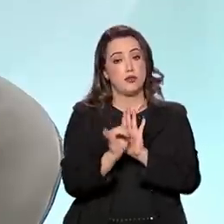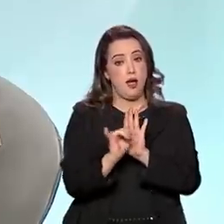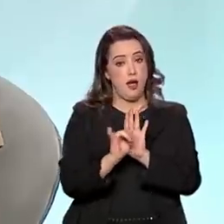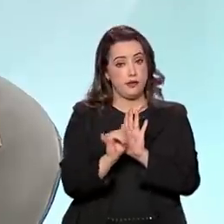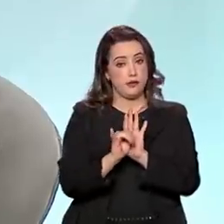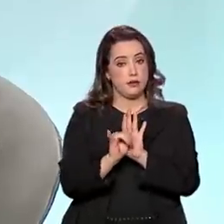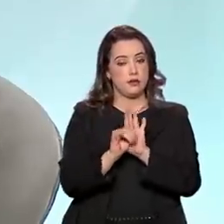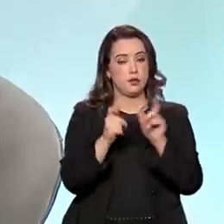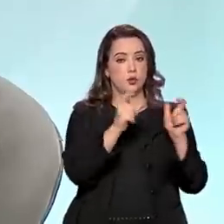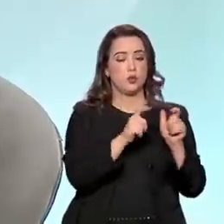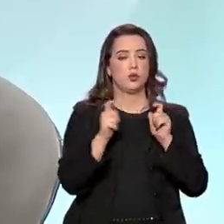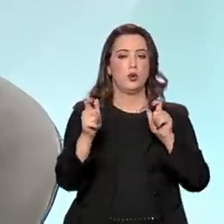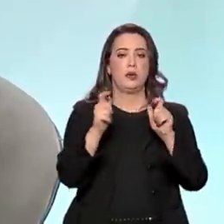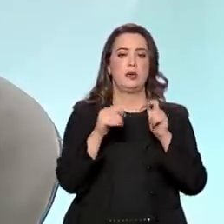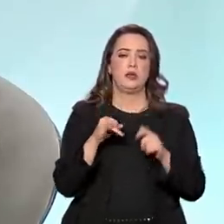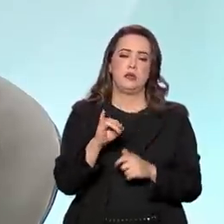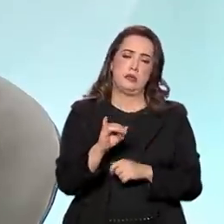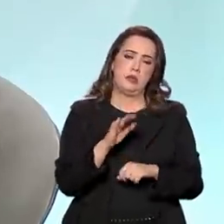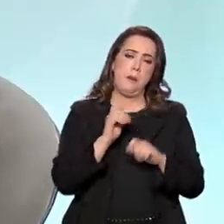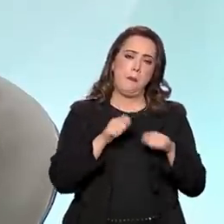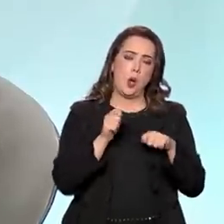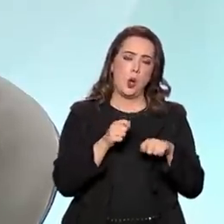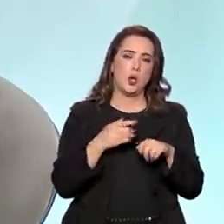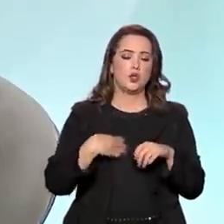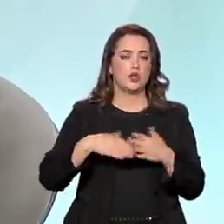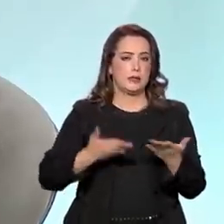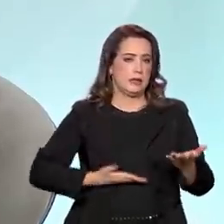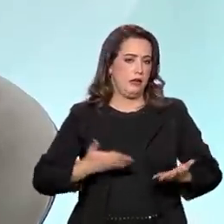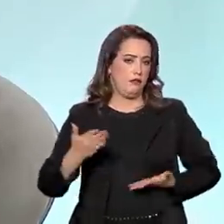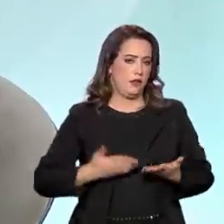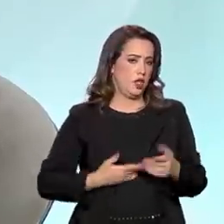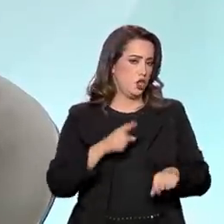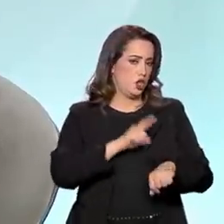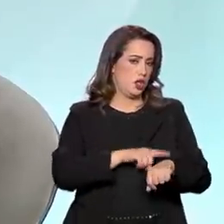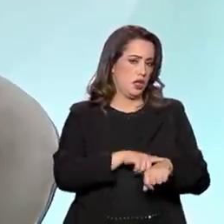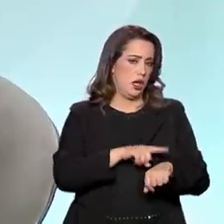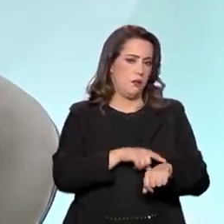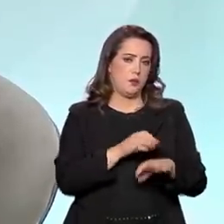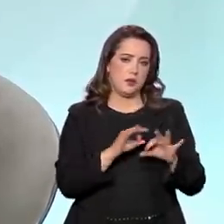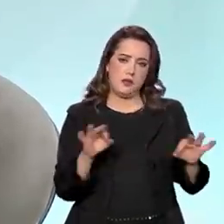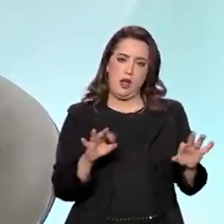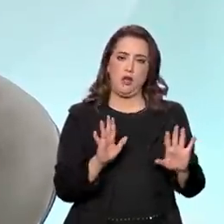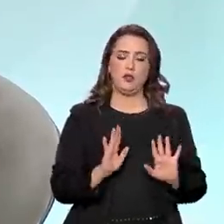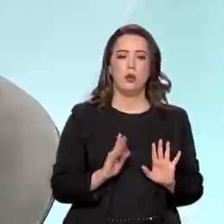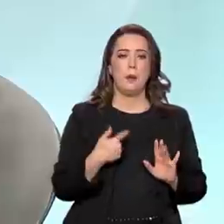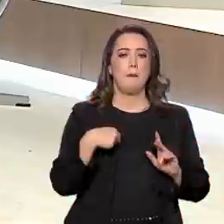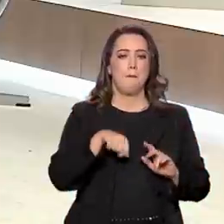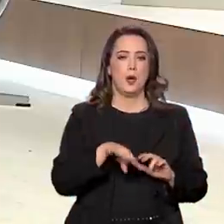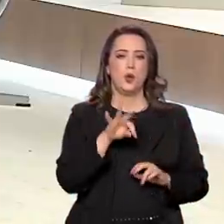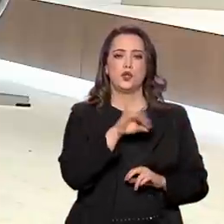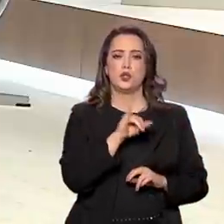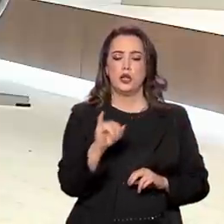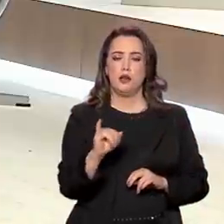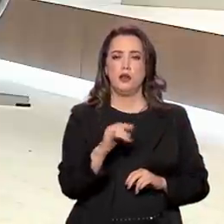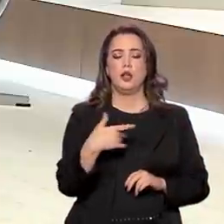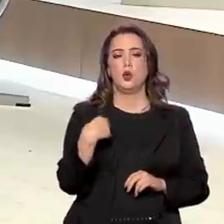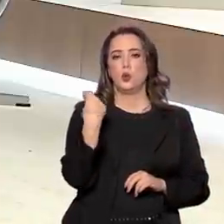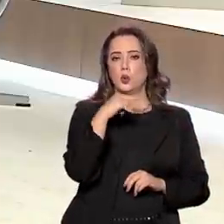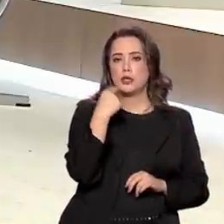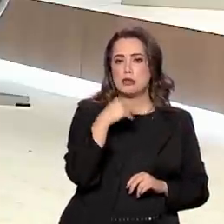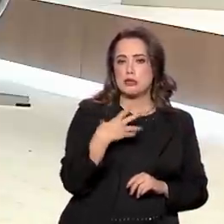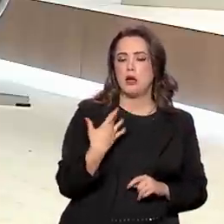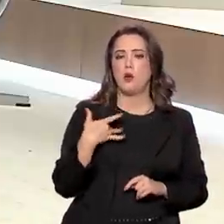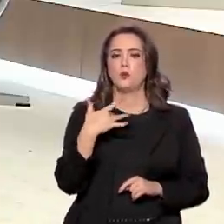dos quartéis sobre ser militar temporário ele pode ser na área de t.i. Pode ser na área de nutrição Pode ser na área de saúde